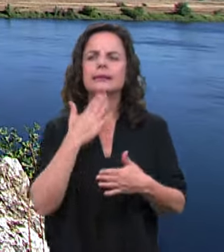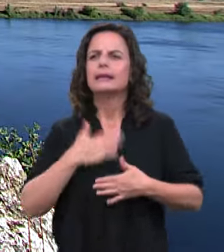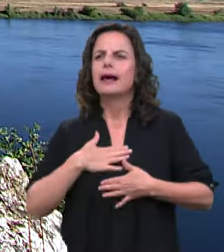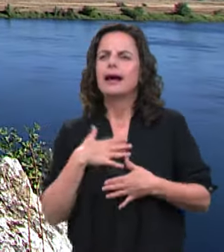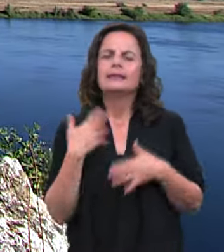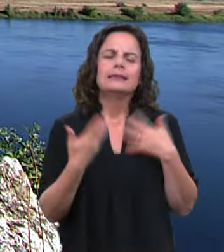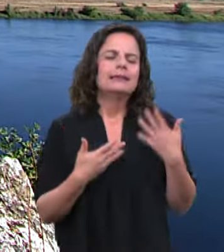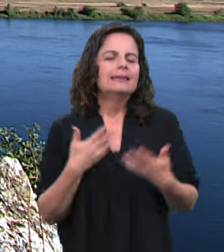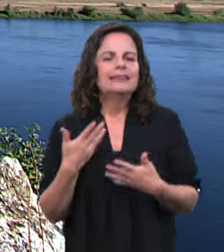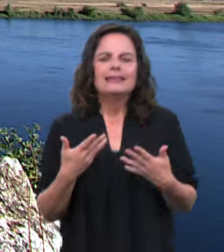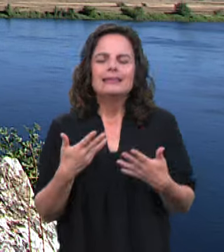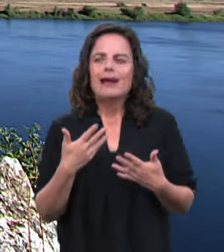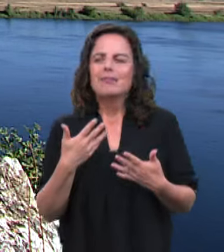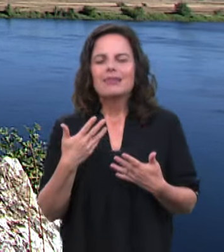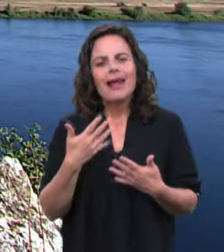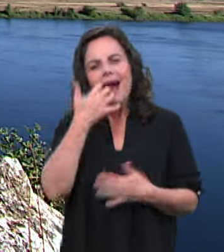deixam